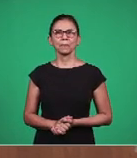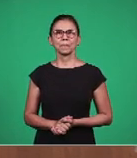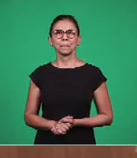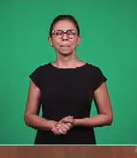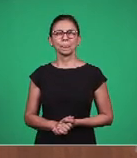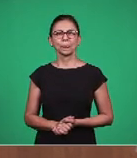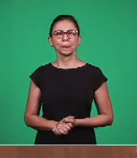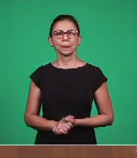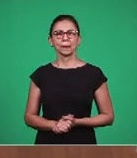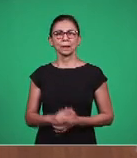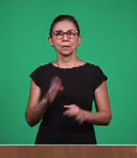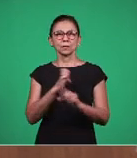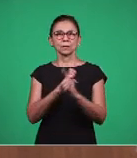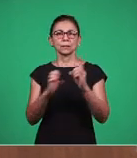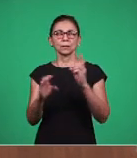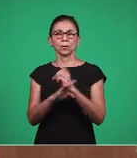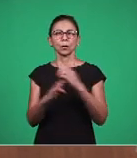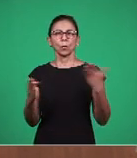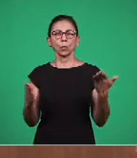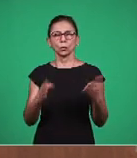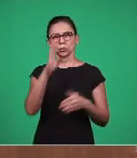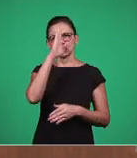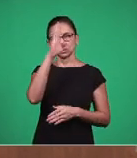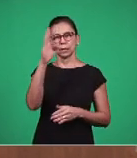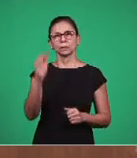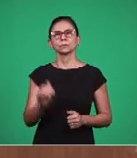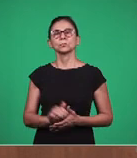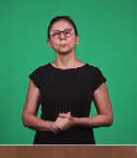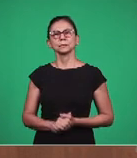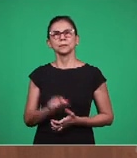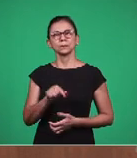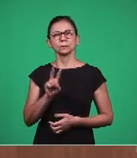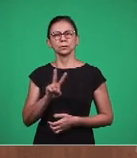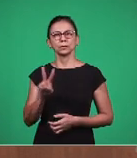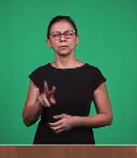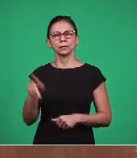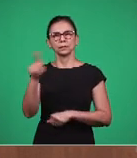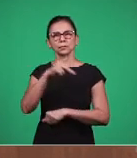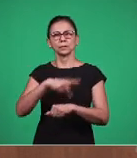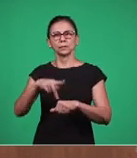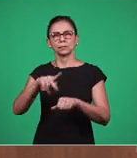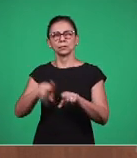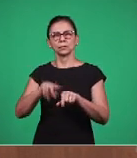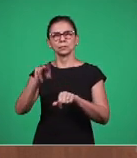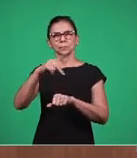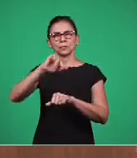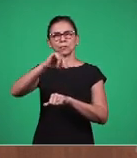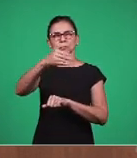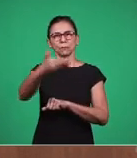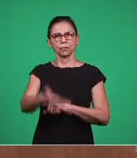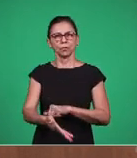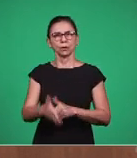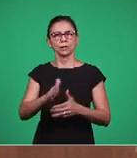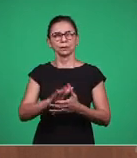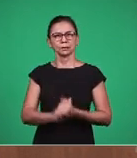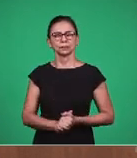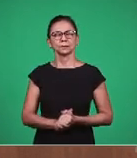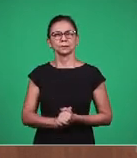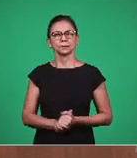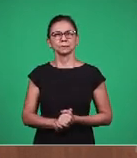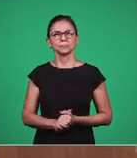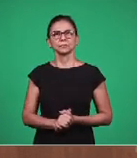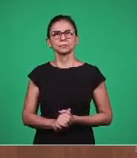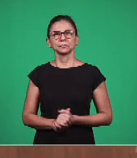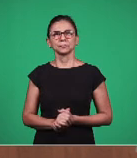essa escola bíblica dominical para o Brasil e para o exterior, da nossa central de comunicação